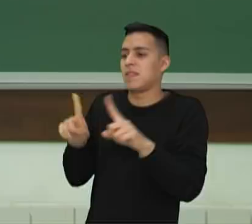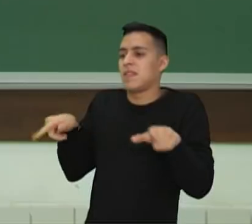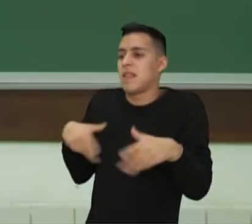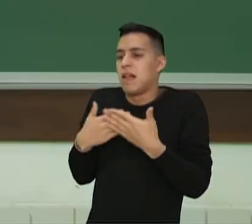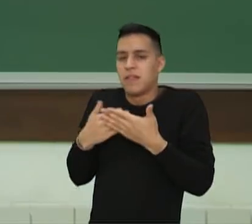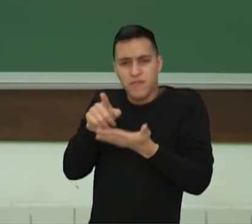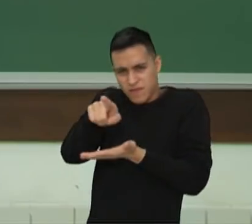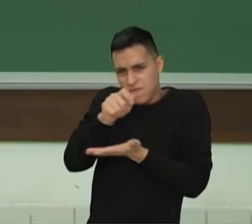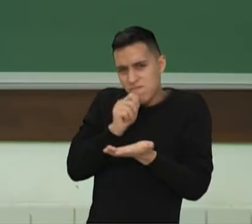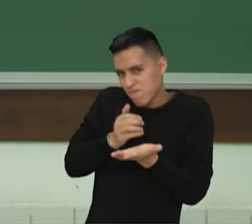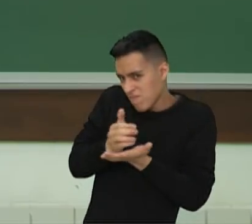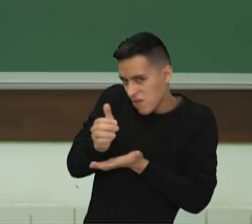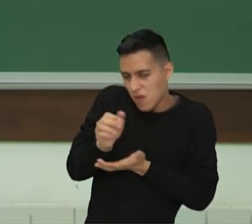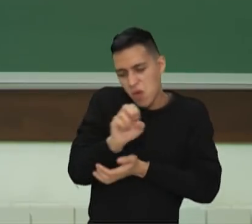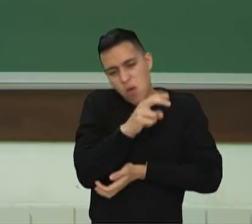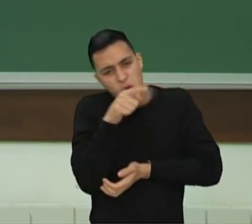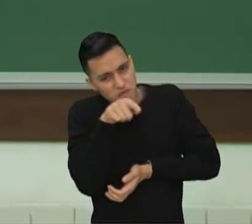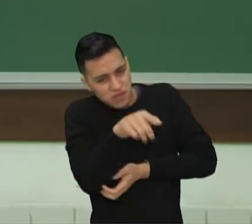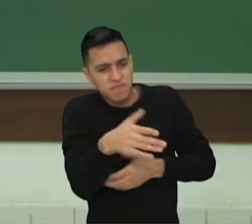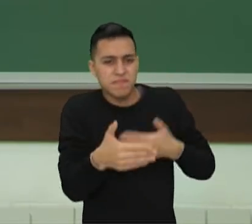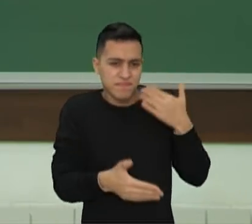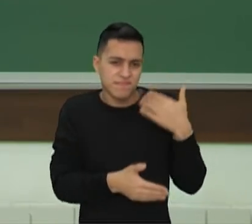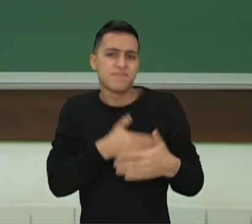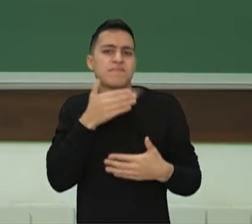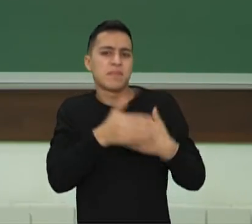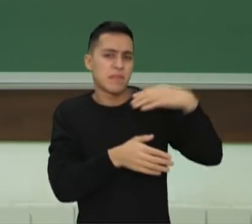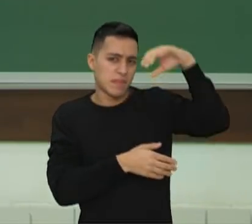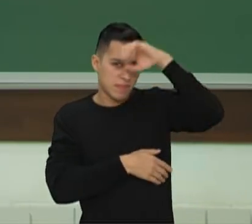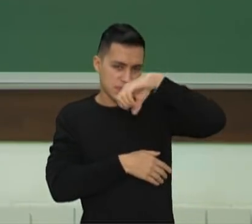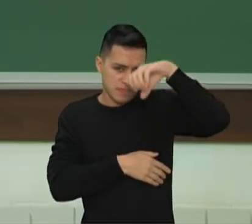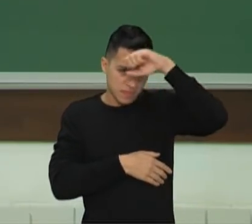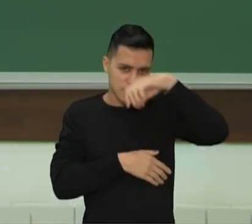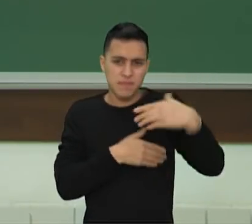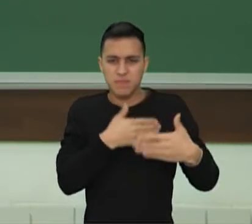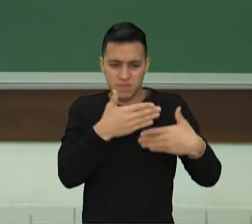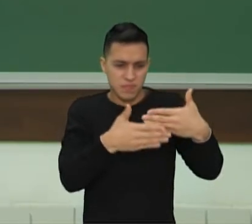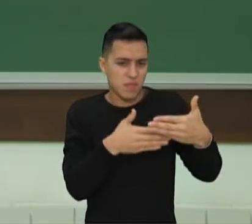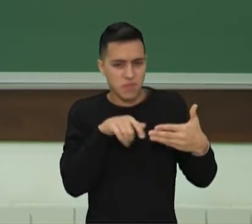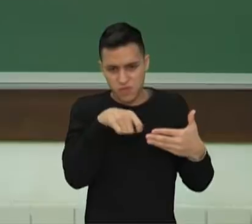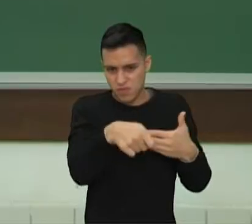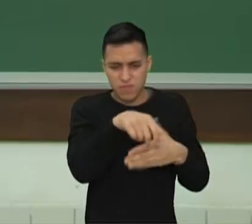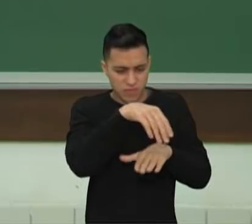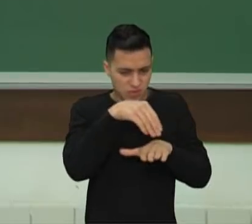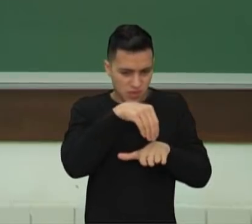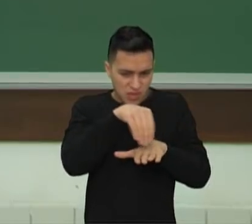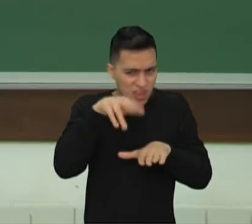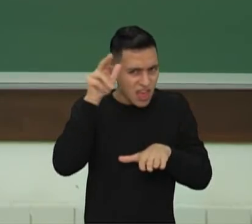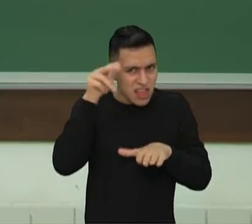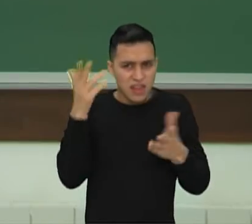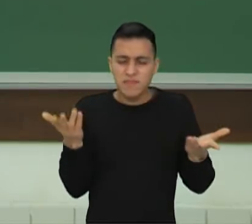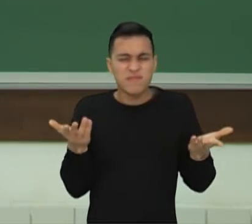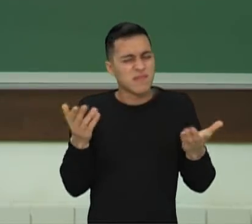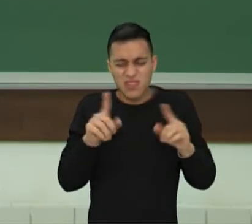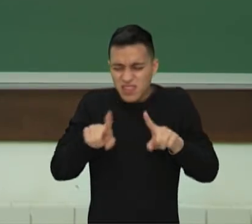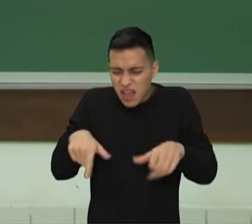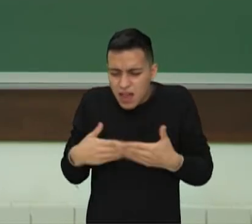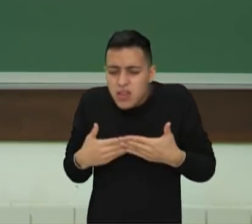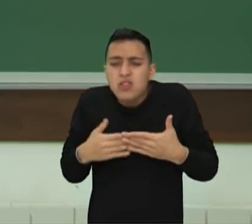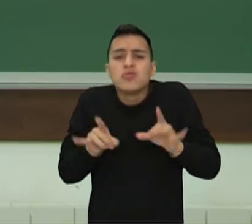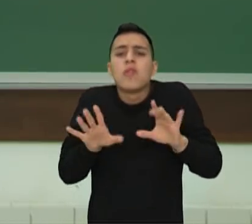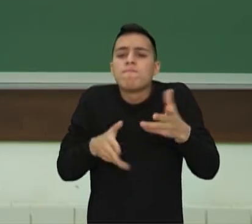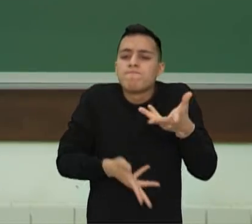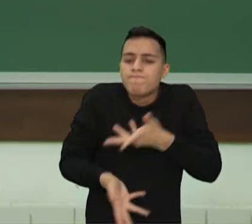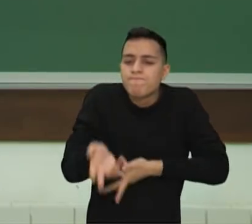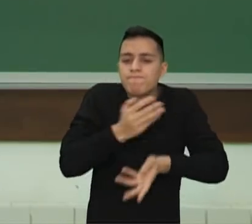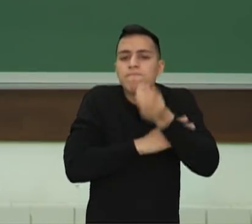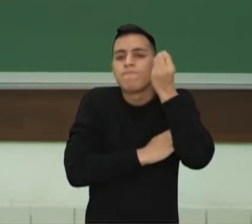para você que está começando, ou para você que está aprendendo algo com xadrez, Ali, na sala de aula, a gente aprende o xadrez para ter uma